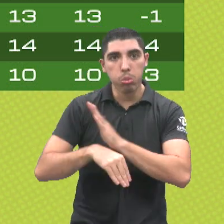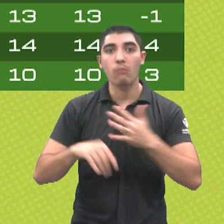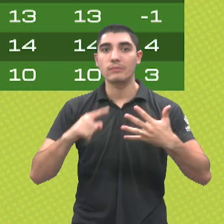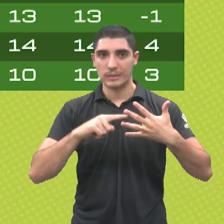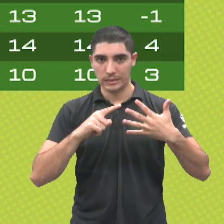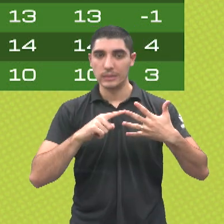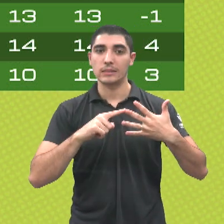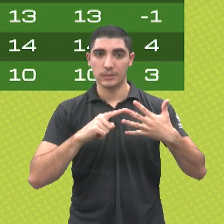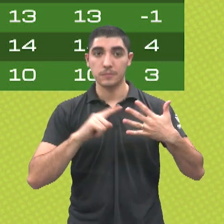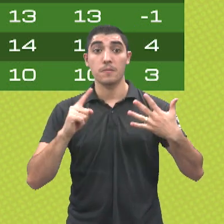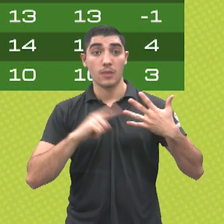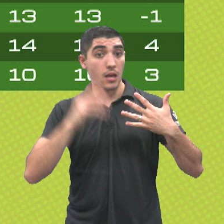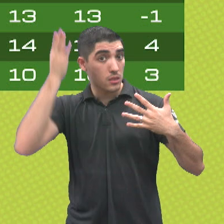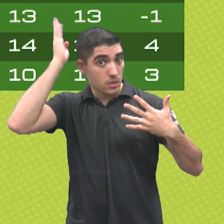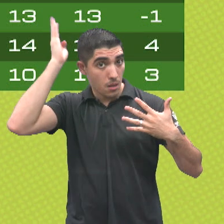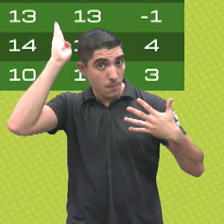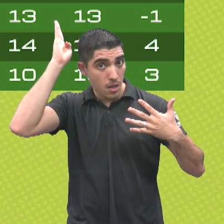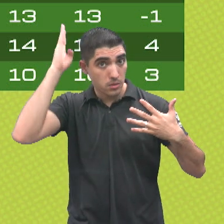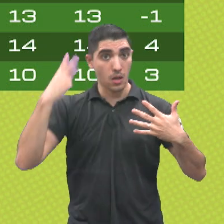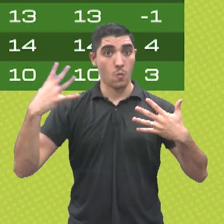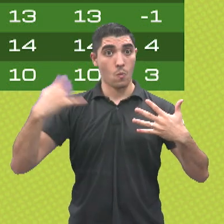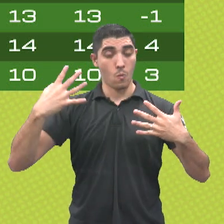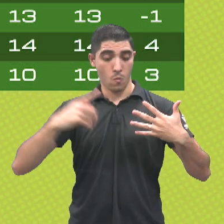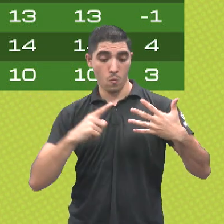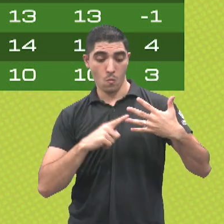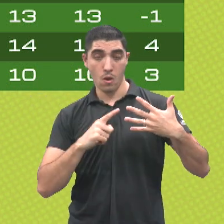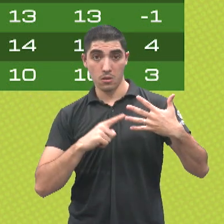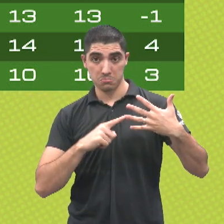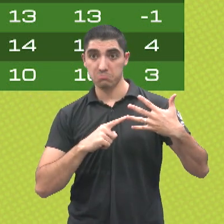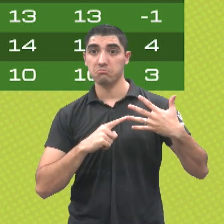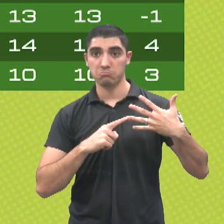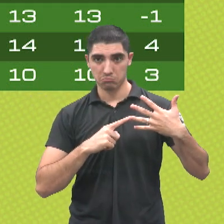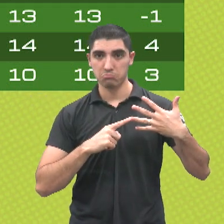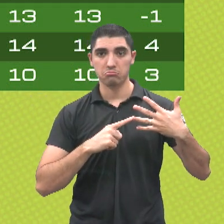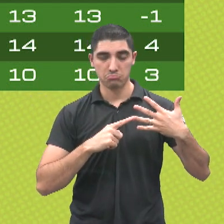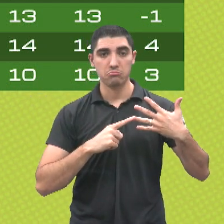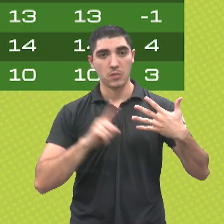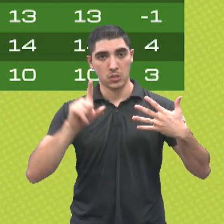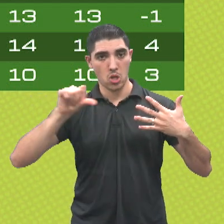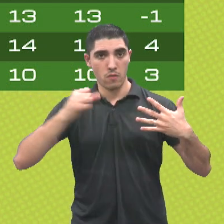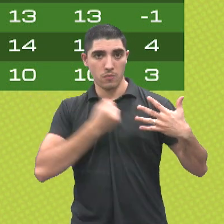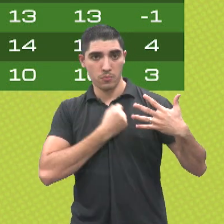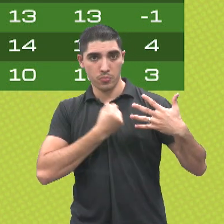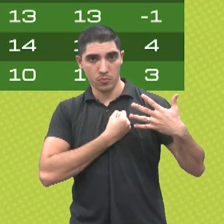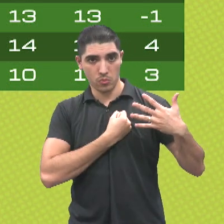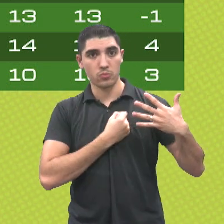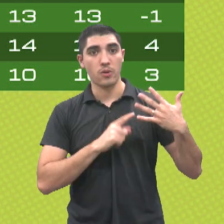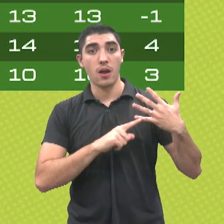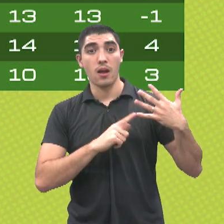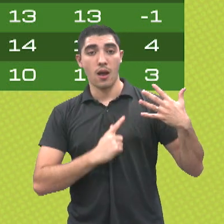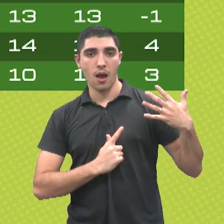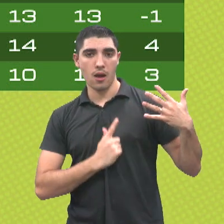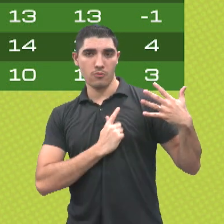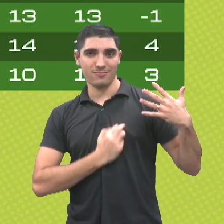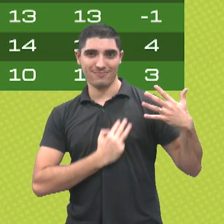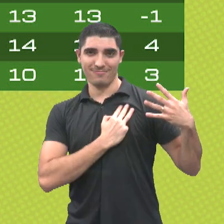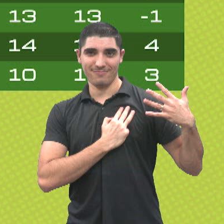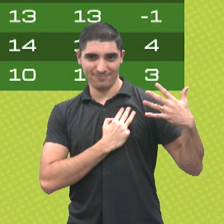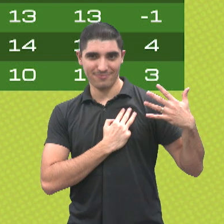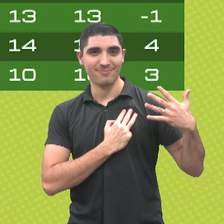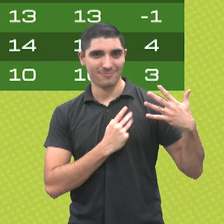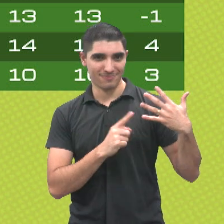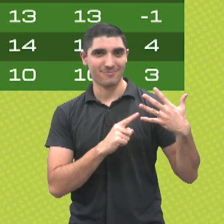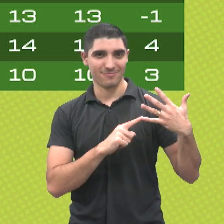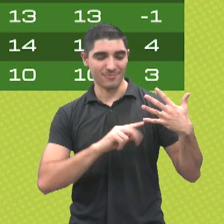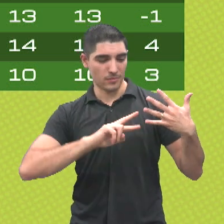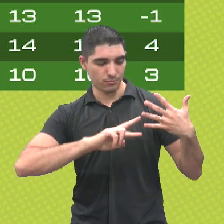São José. Taubaté agora assume a 4ª posição com 19 pontos. Caiu aí o Grêmio Prudente, né? O Taubaté roubou a